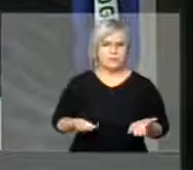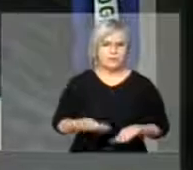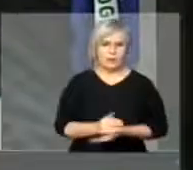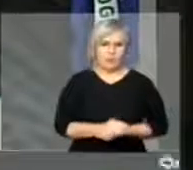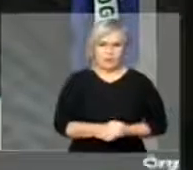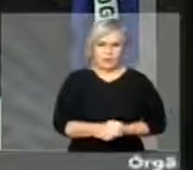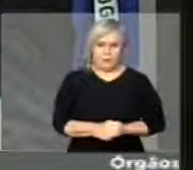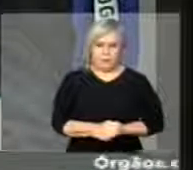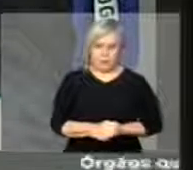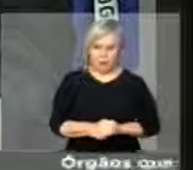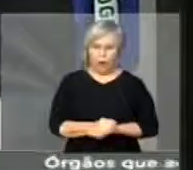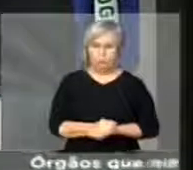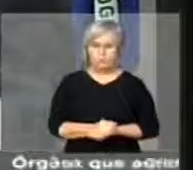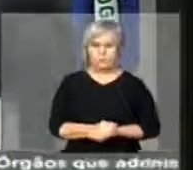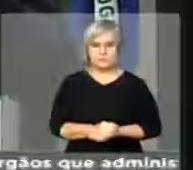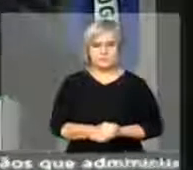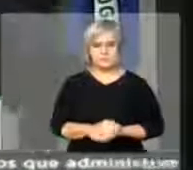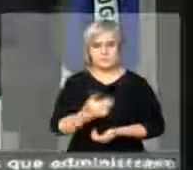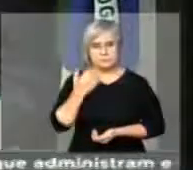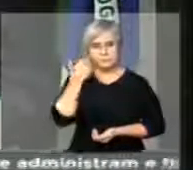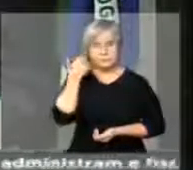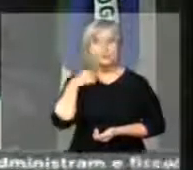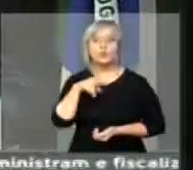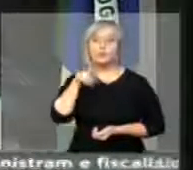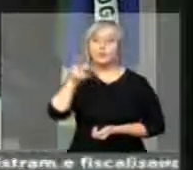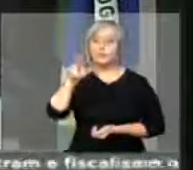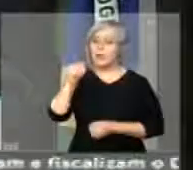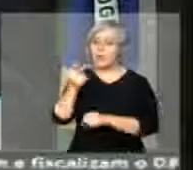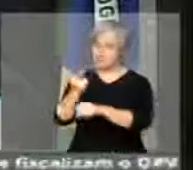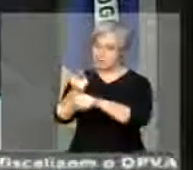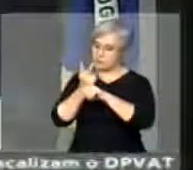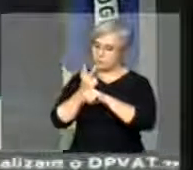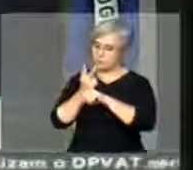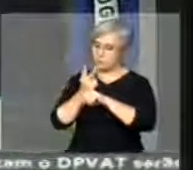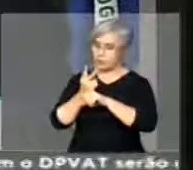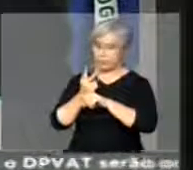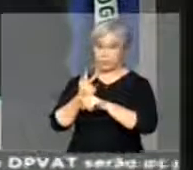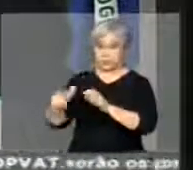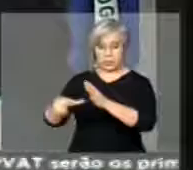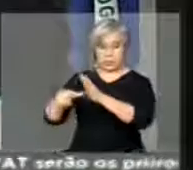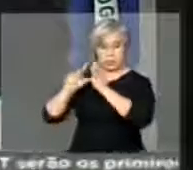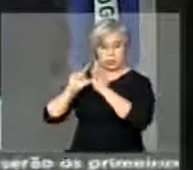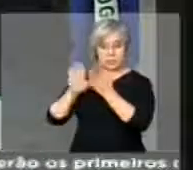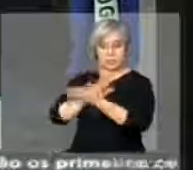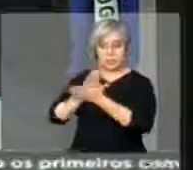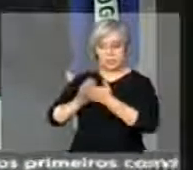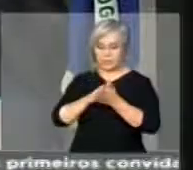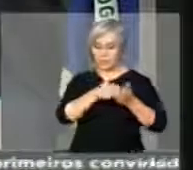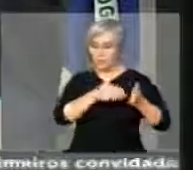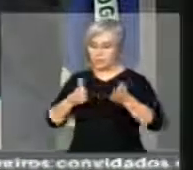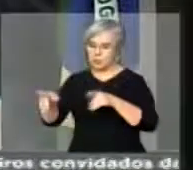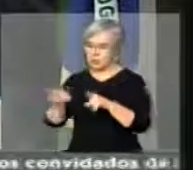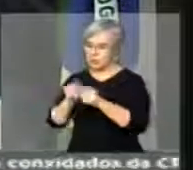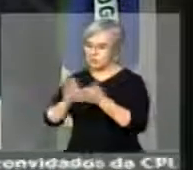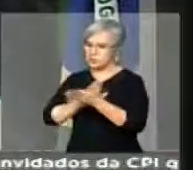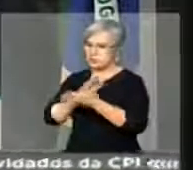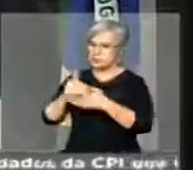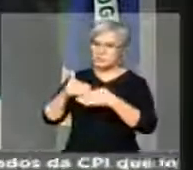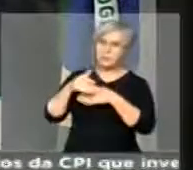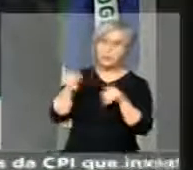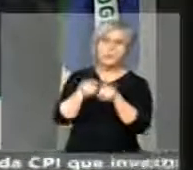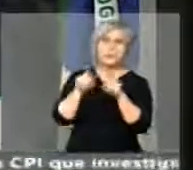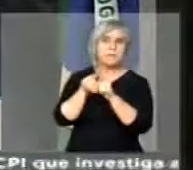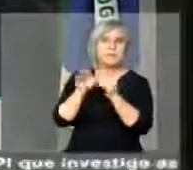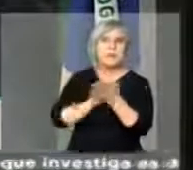estranho! Nunca me procurou, nem antes, nem durante, nem depois.